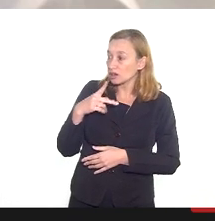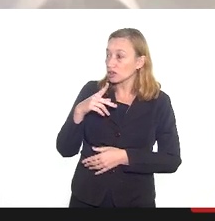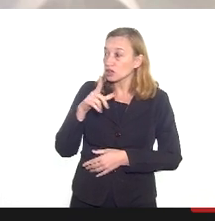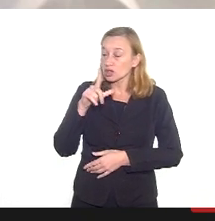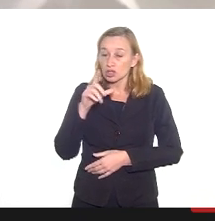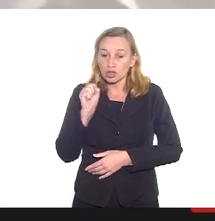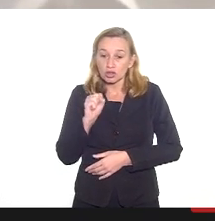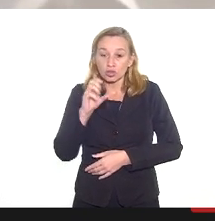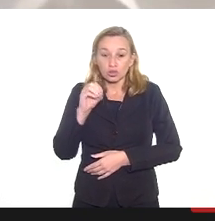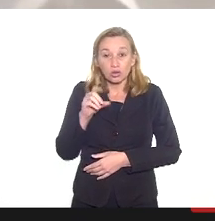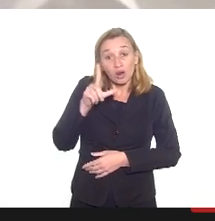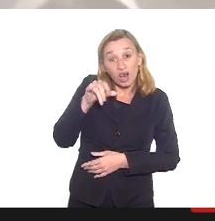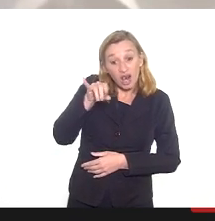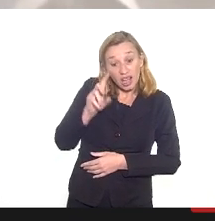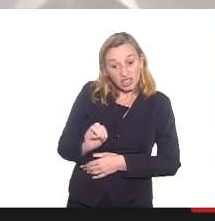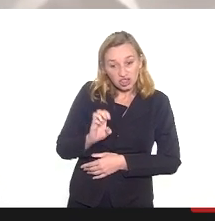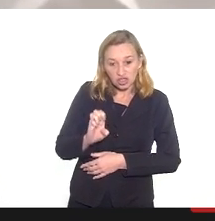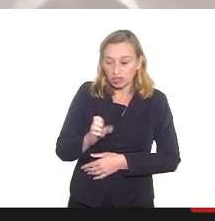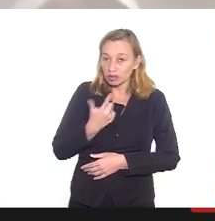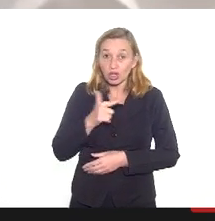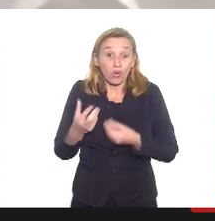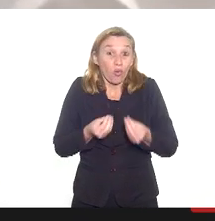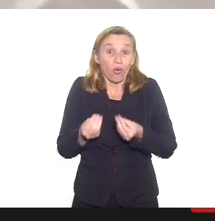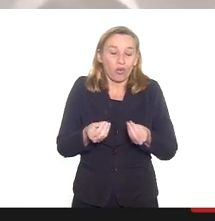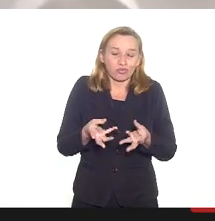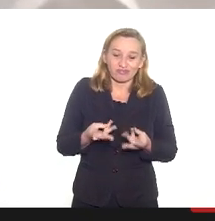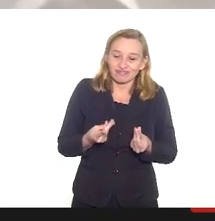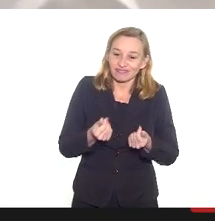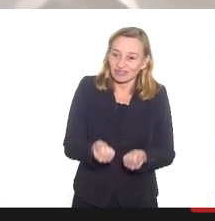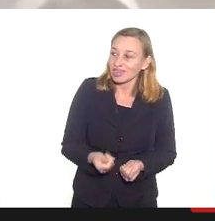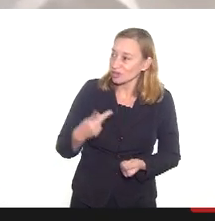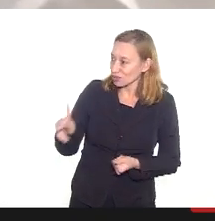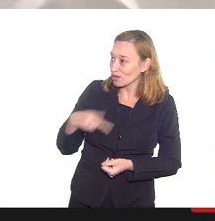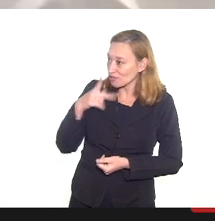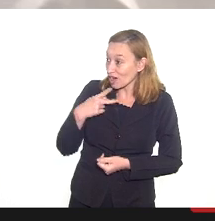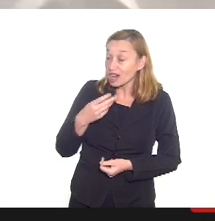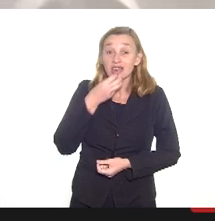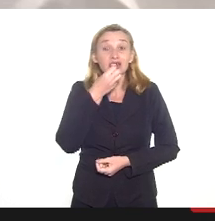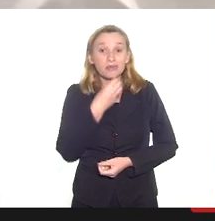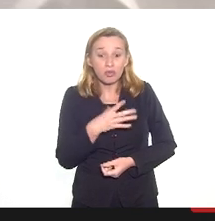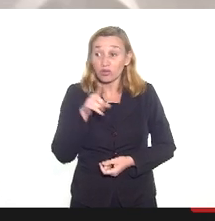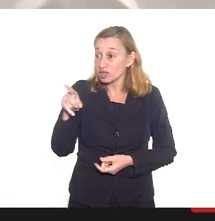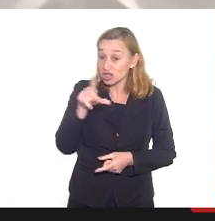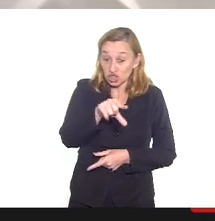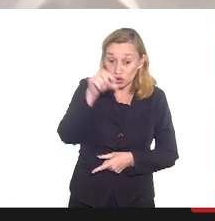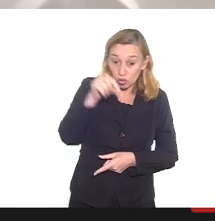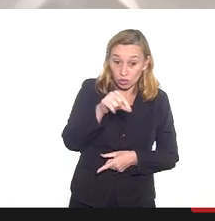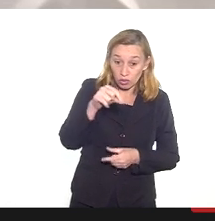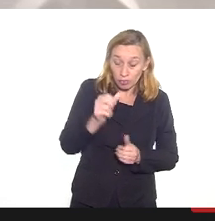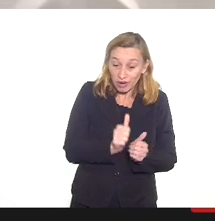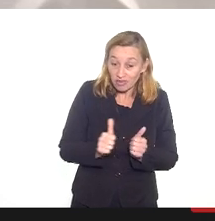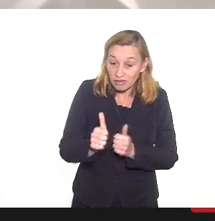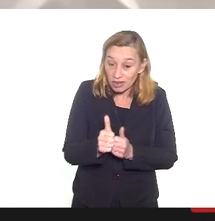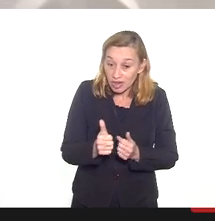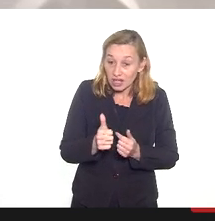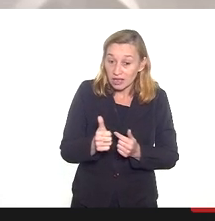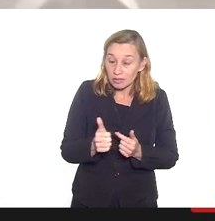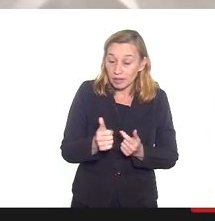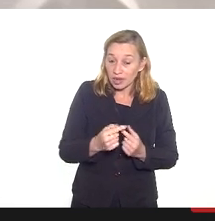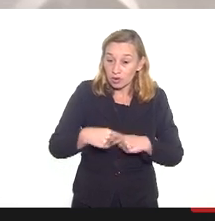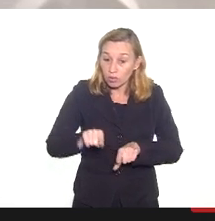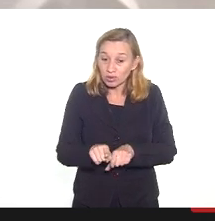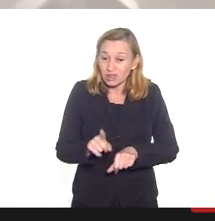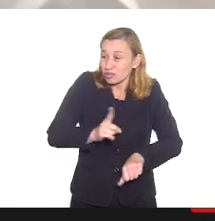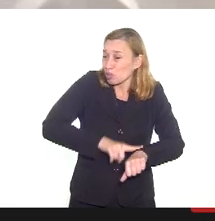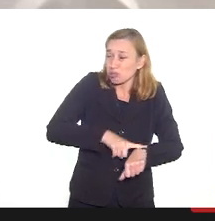não nos sensibilizarmos com a sua fala, e que bom, Solange, que a maneira que você escolheu para enfrentar esse